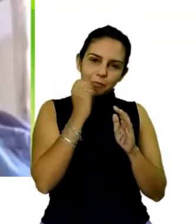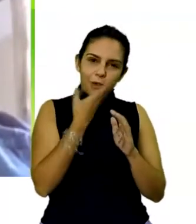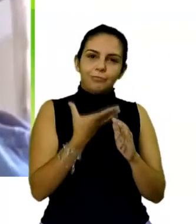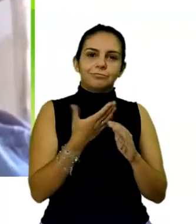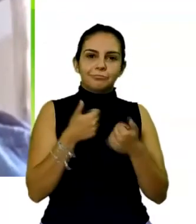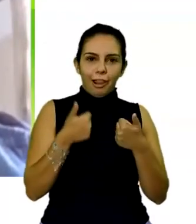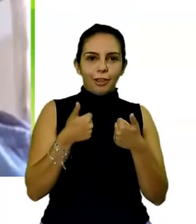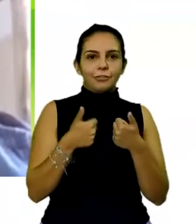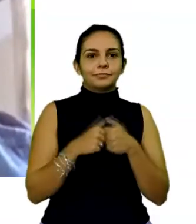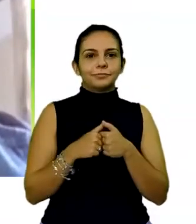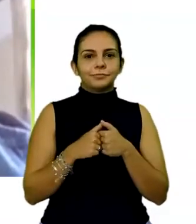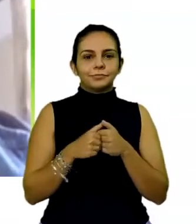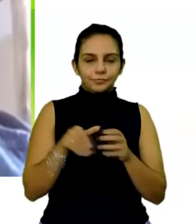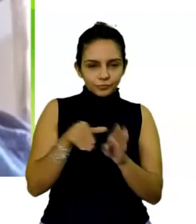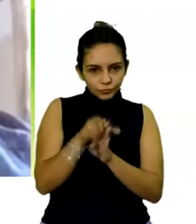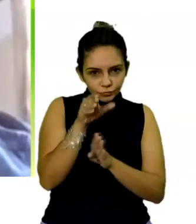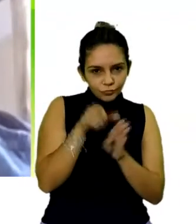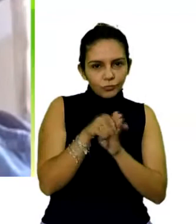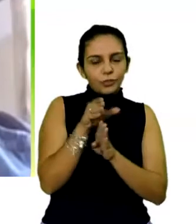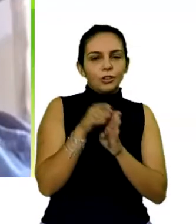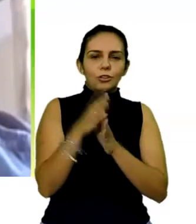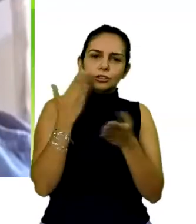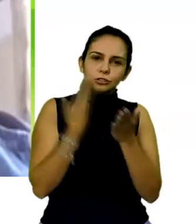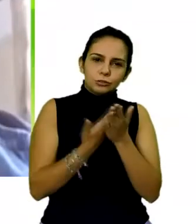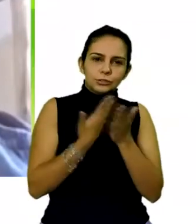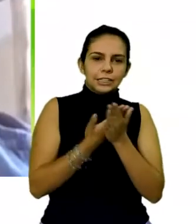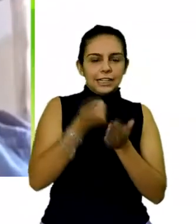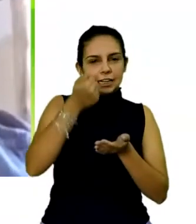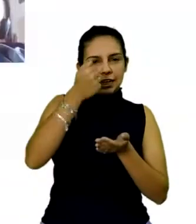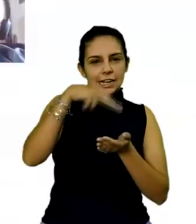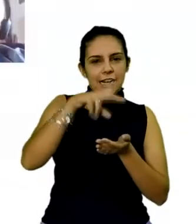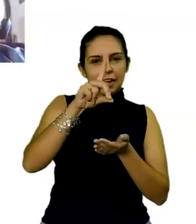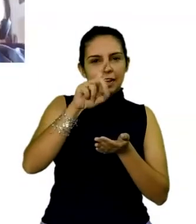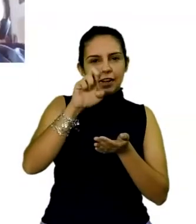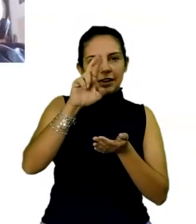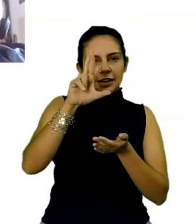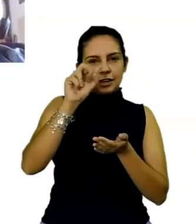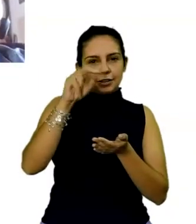Valeu! Aconselho, estudem Anderson.